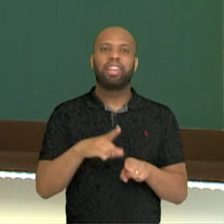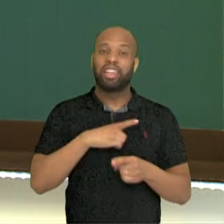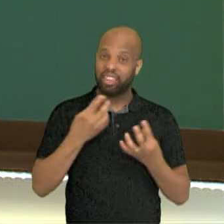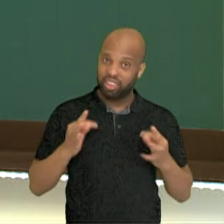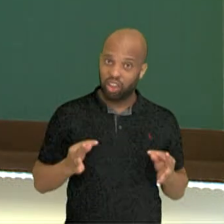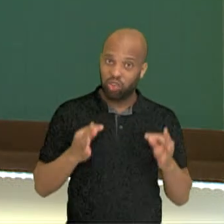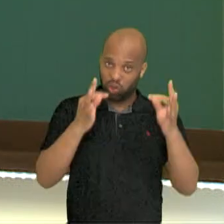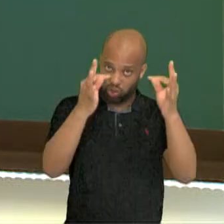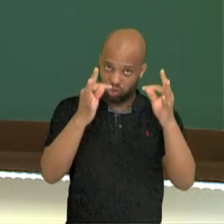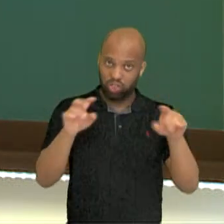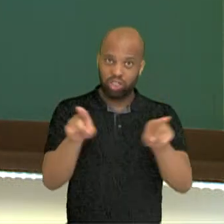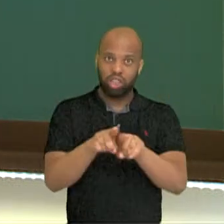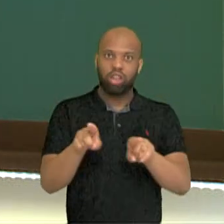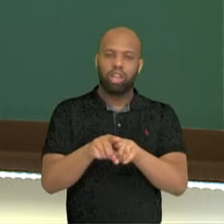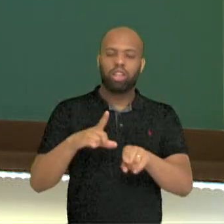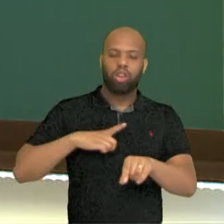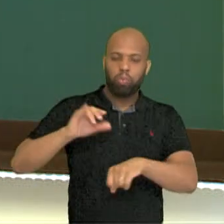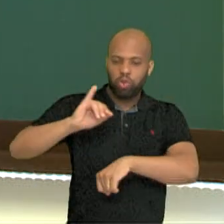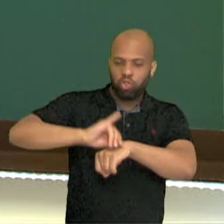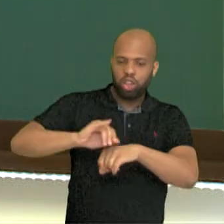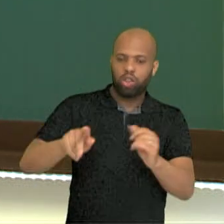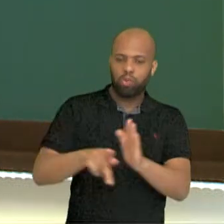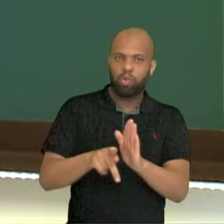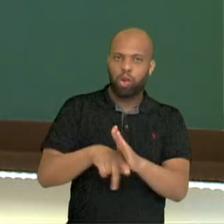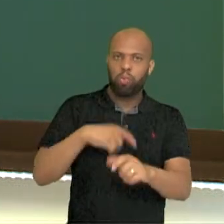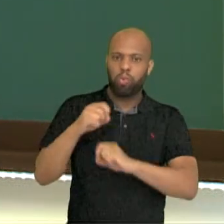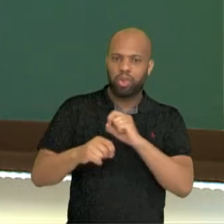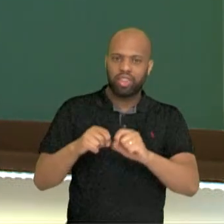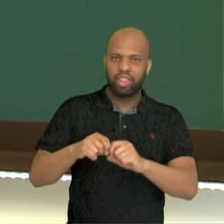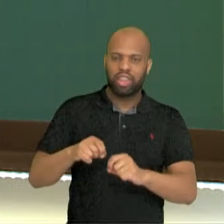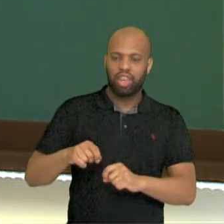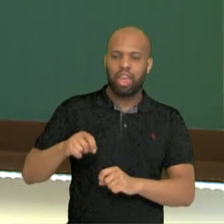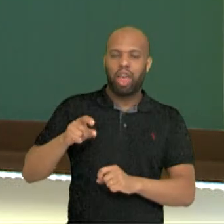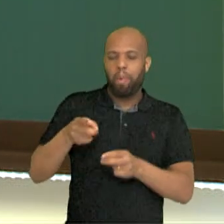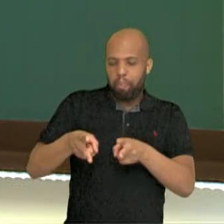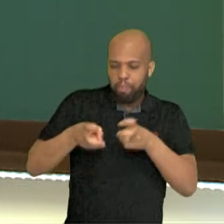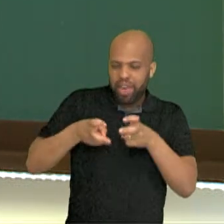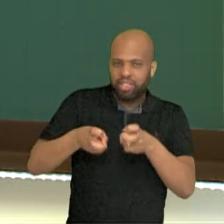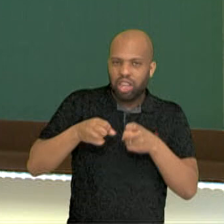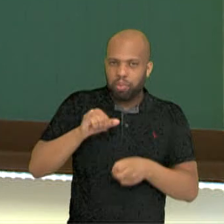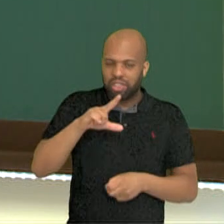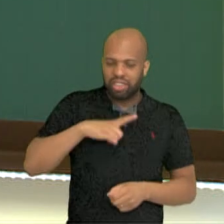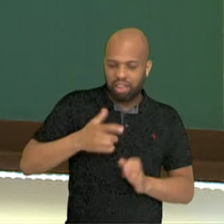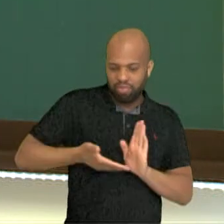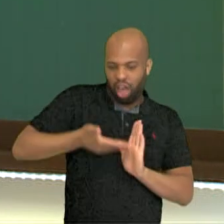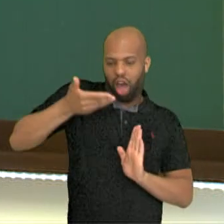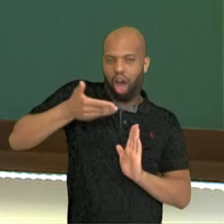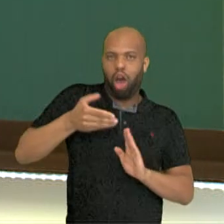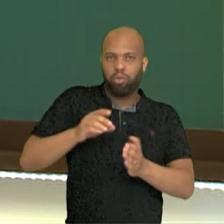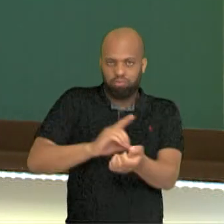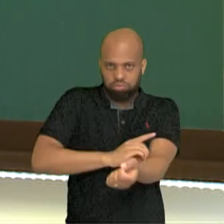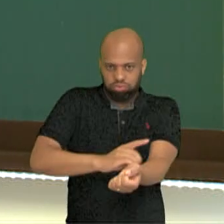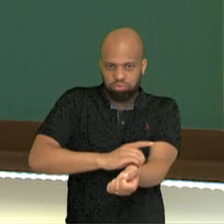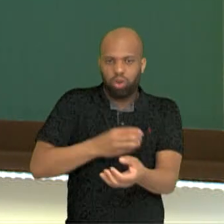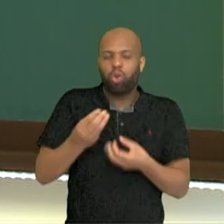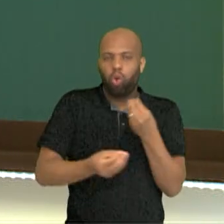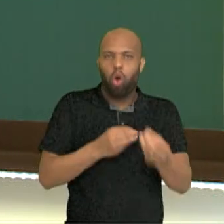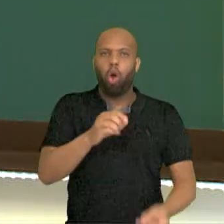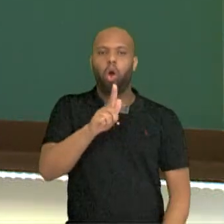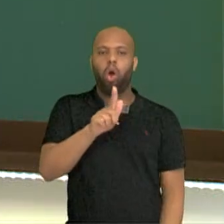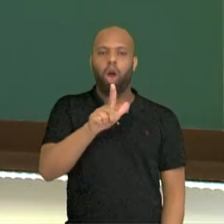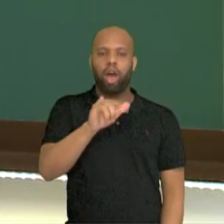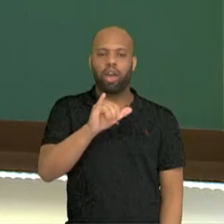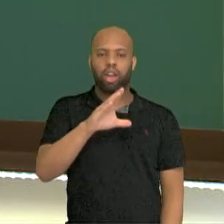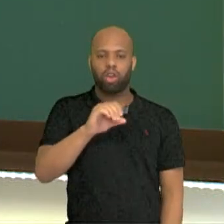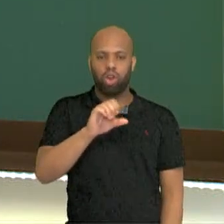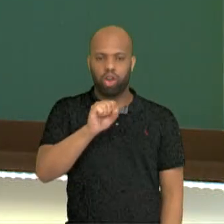Glicosímetros, até bombas de infusão de insulina. Glicosímetro mede o seu teor de glicose.